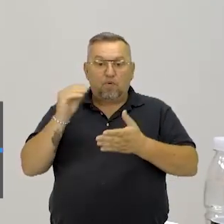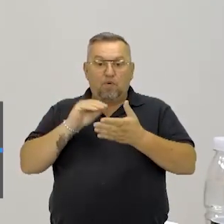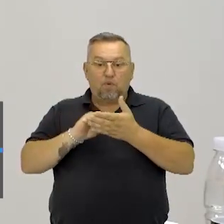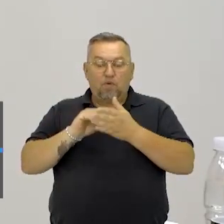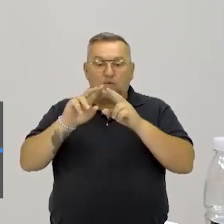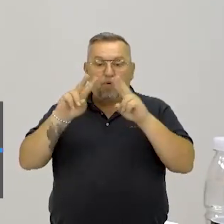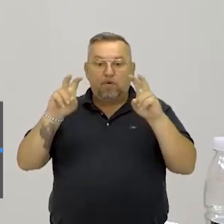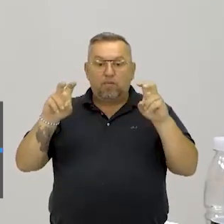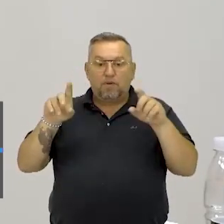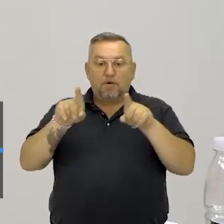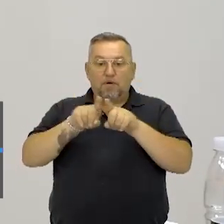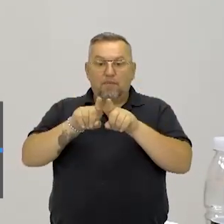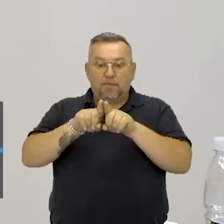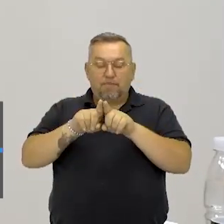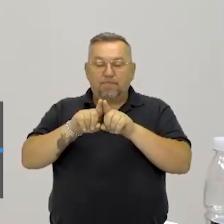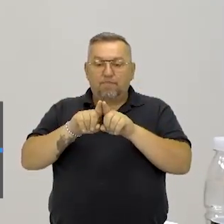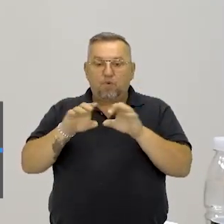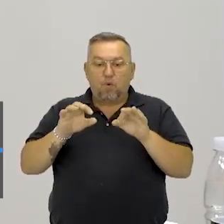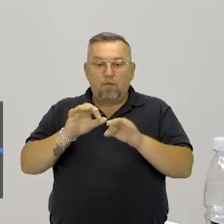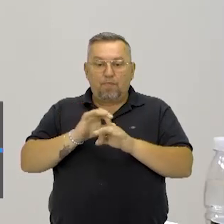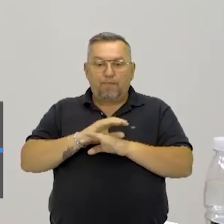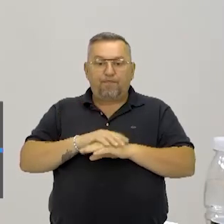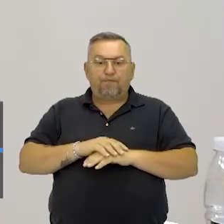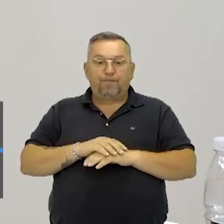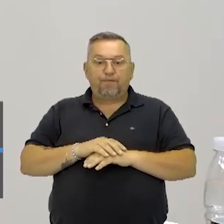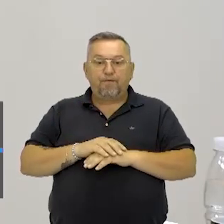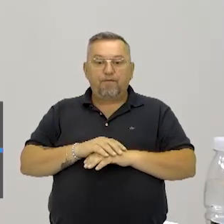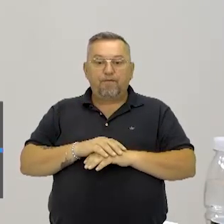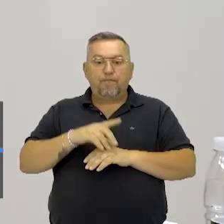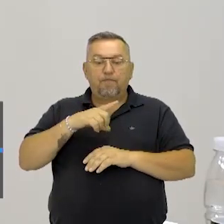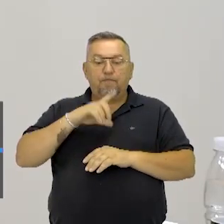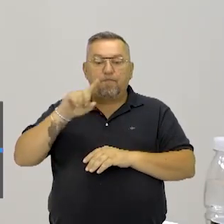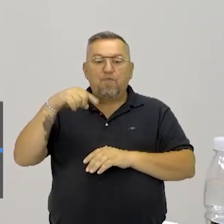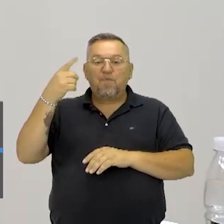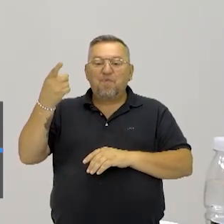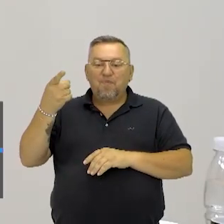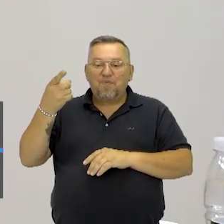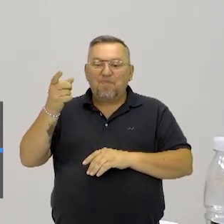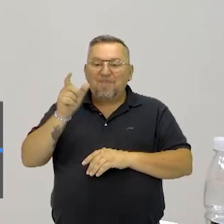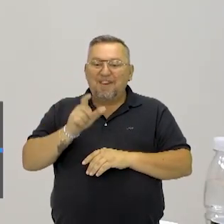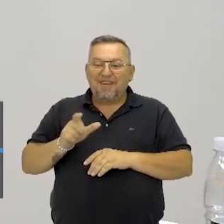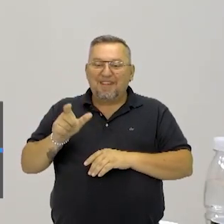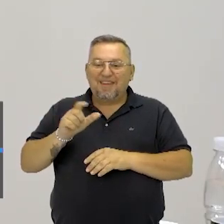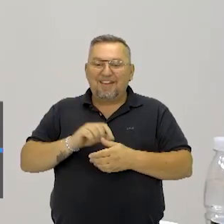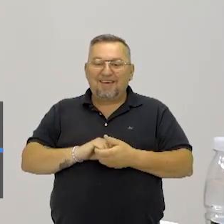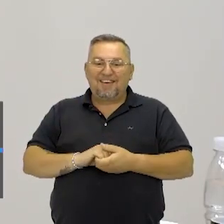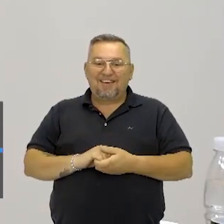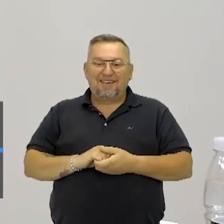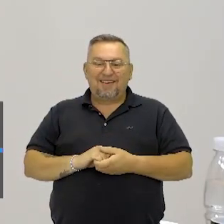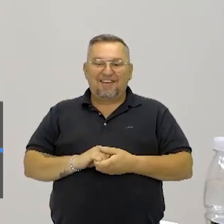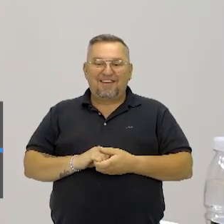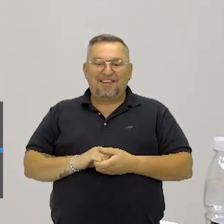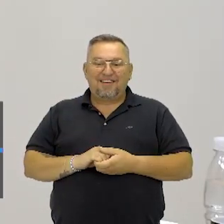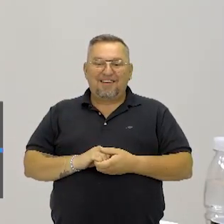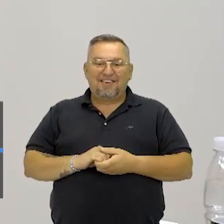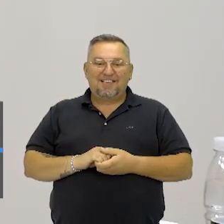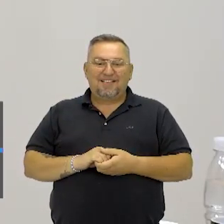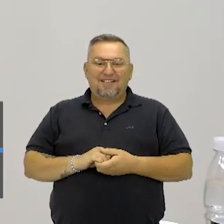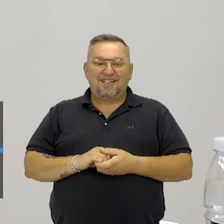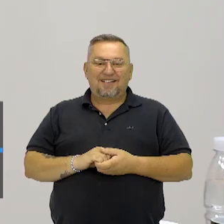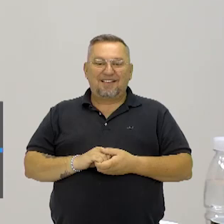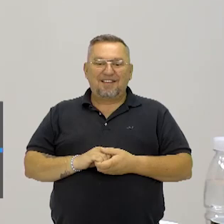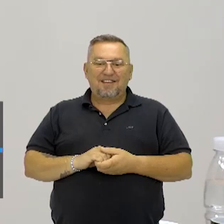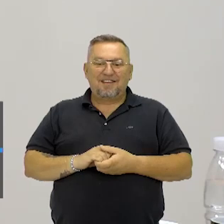entre aspas e na íntegra, tudo bem? Então, temos a próxima parte aí. Vamos lá. Próxima. Pulei